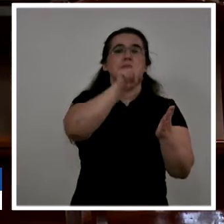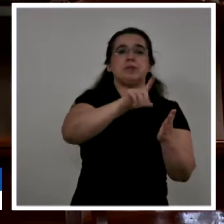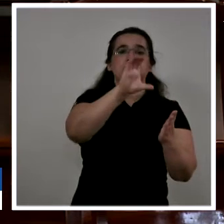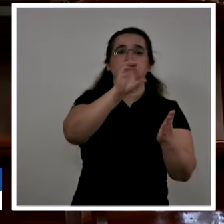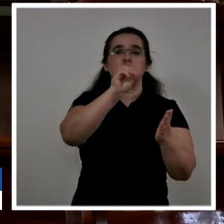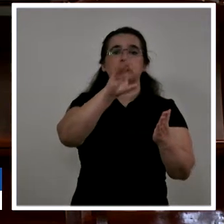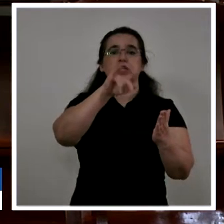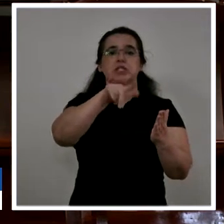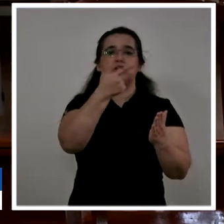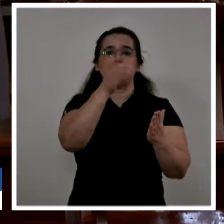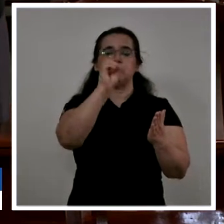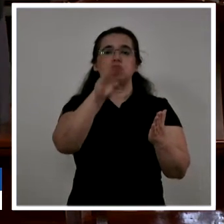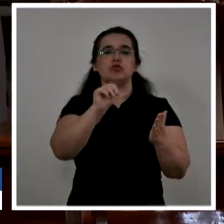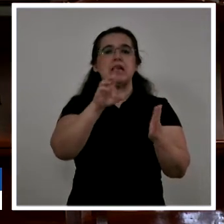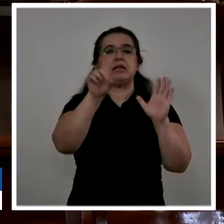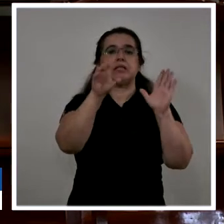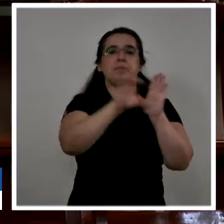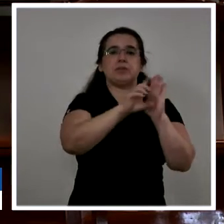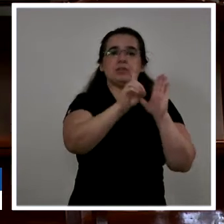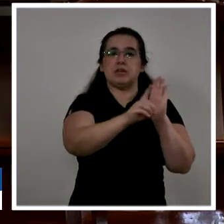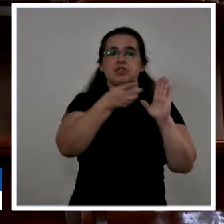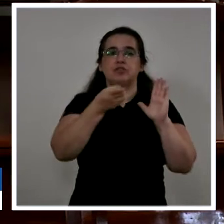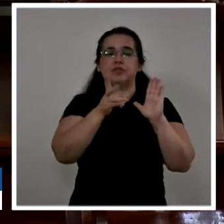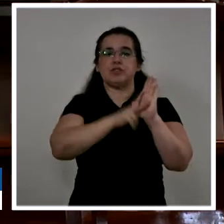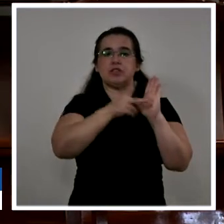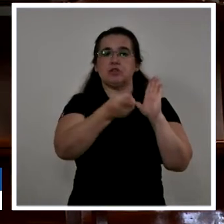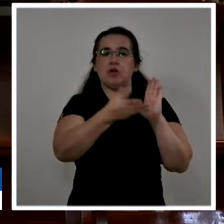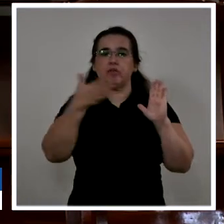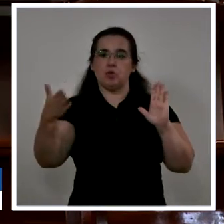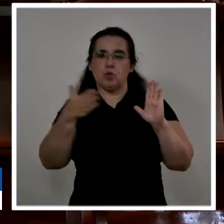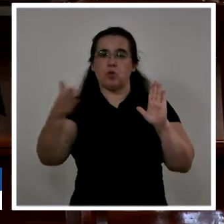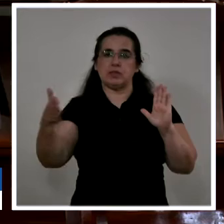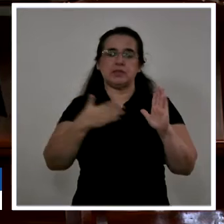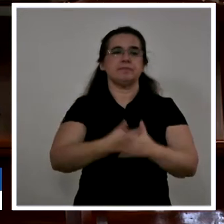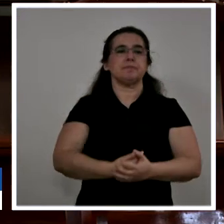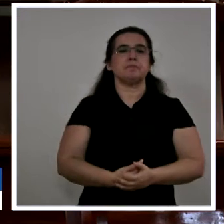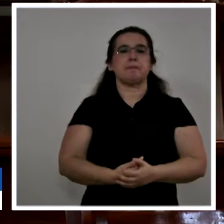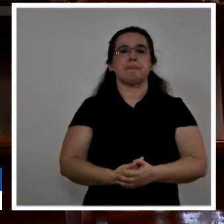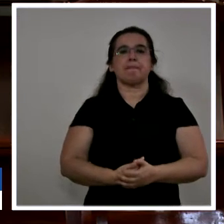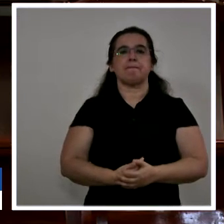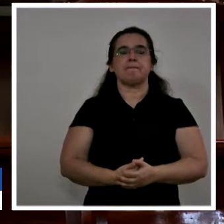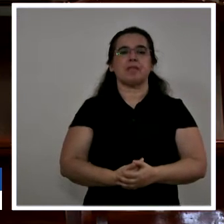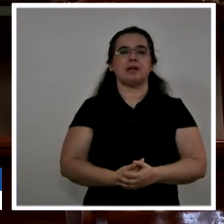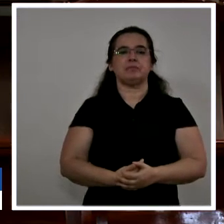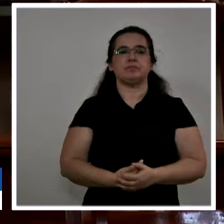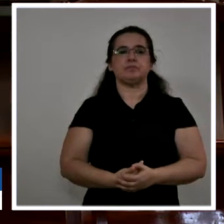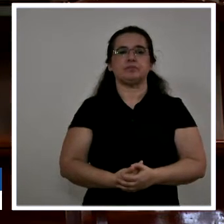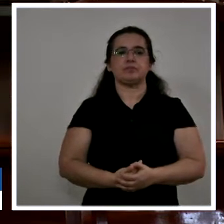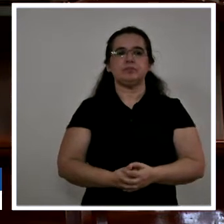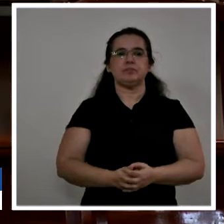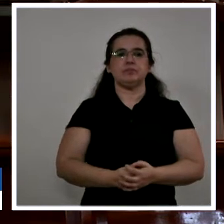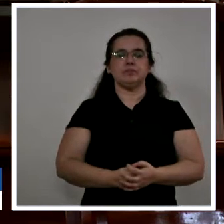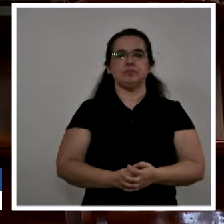6, 9, 11. Do not be deceived. Neither fornicators, nor idolaters, nor adulterers,